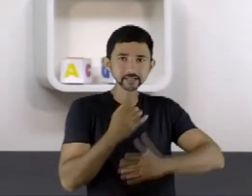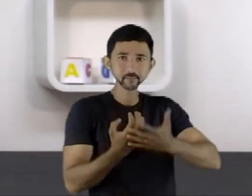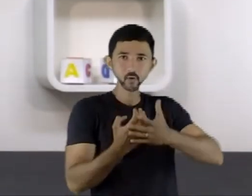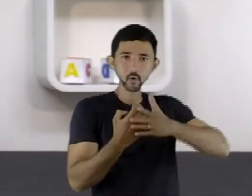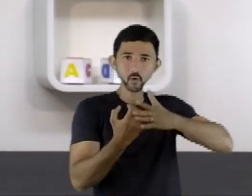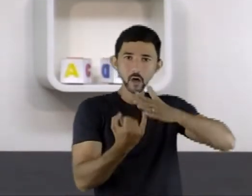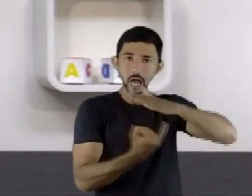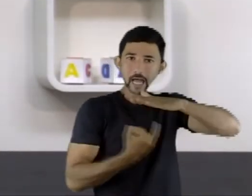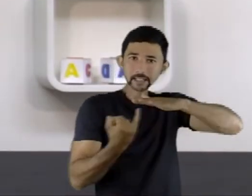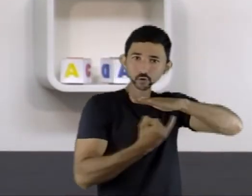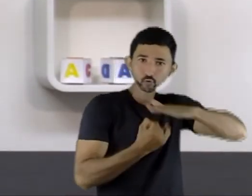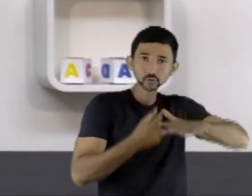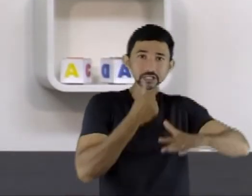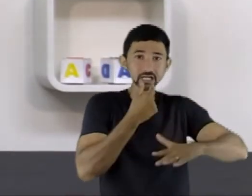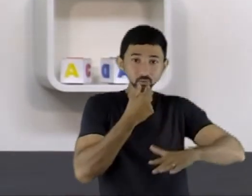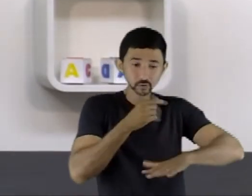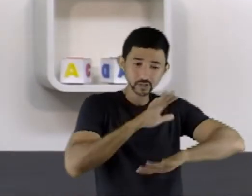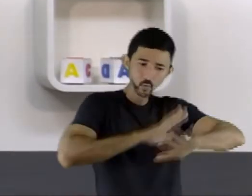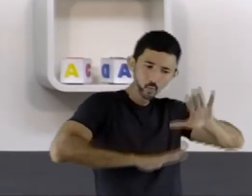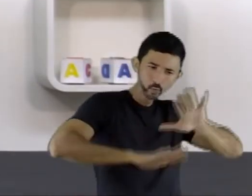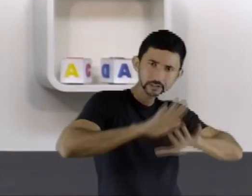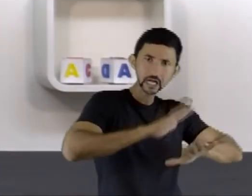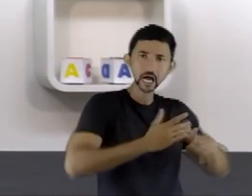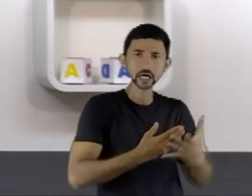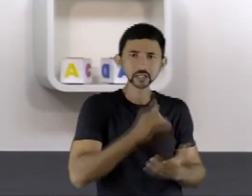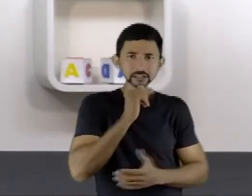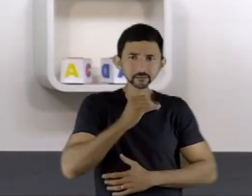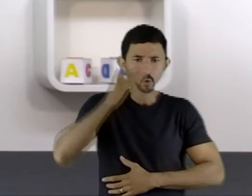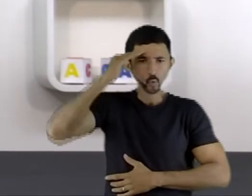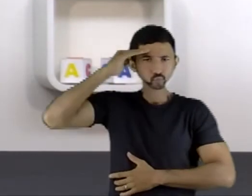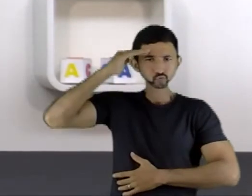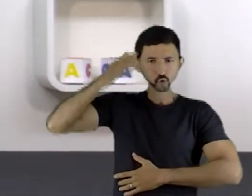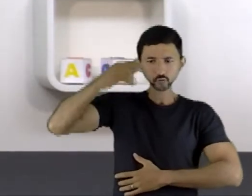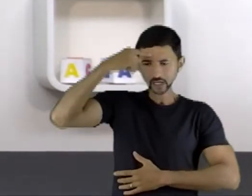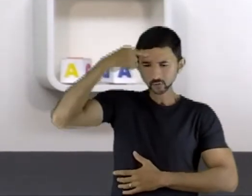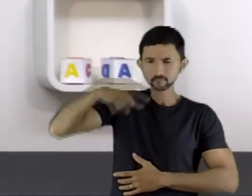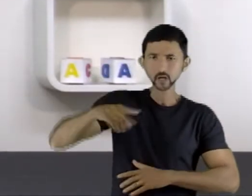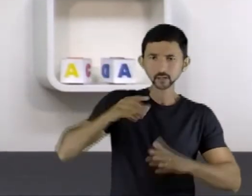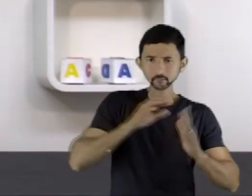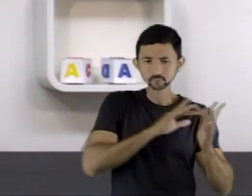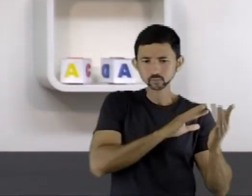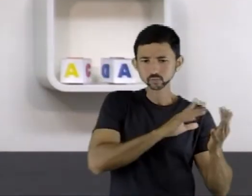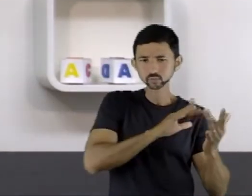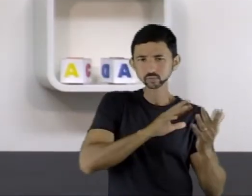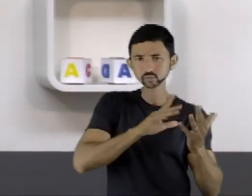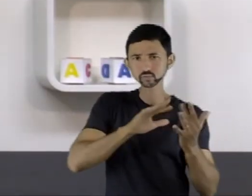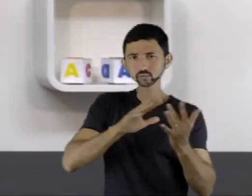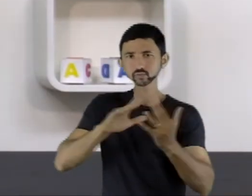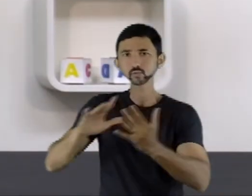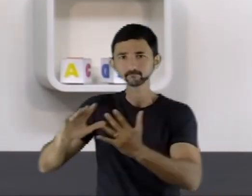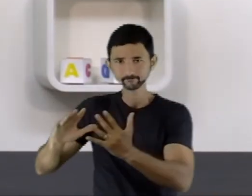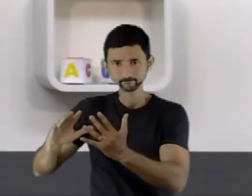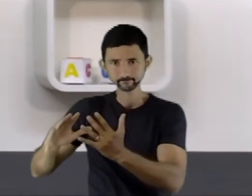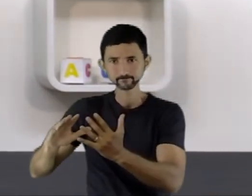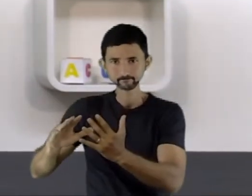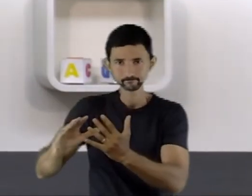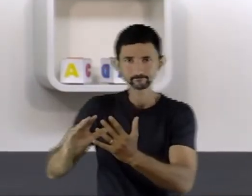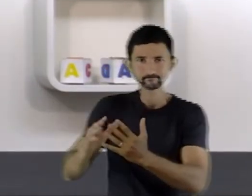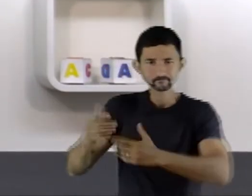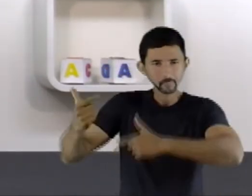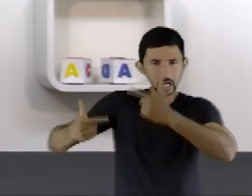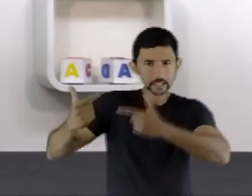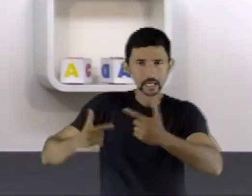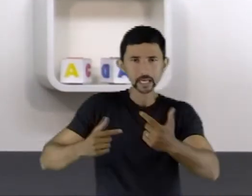foram preservadas, né? Apesar de soldados terem sido enviados, né, para o meio